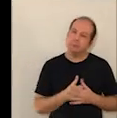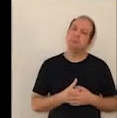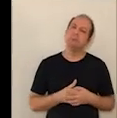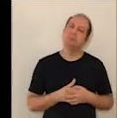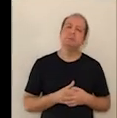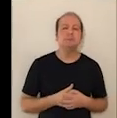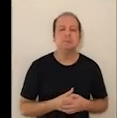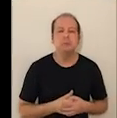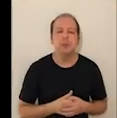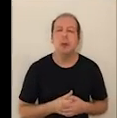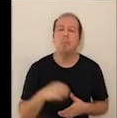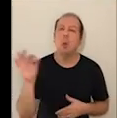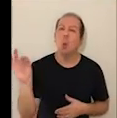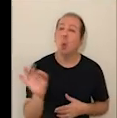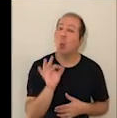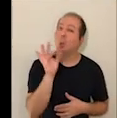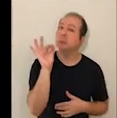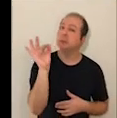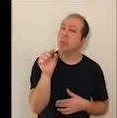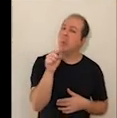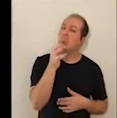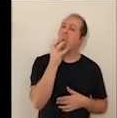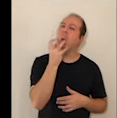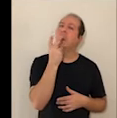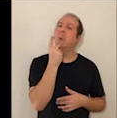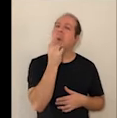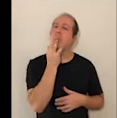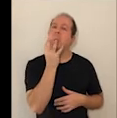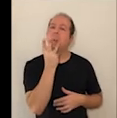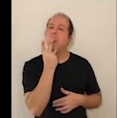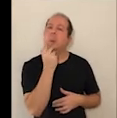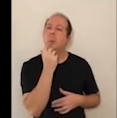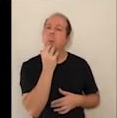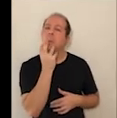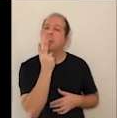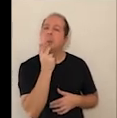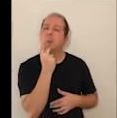negócio. Mosca. Está me saindo caro demais.